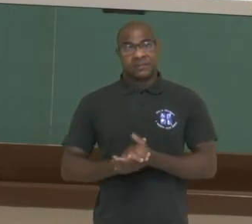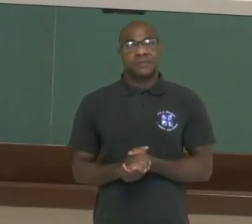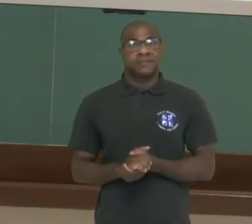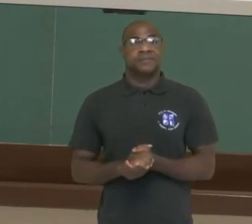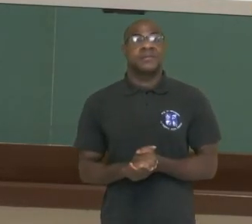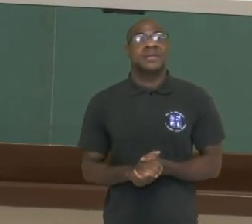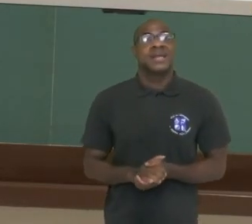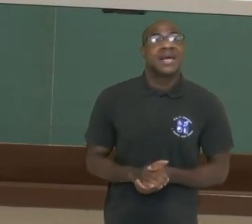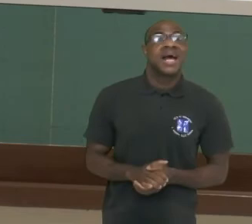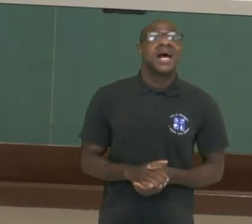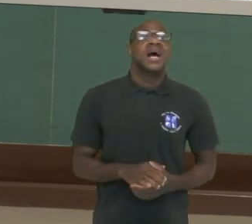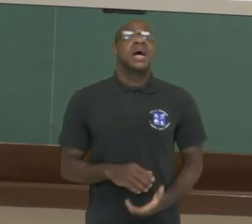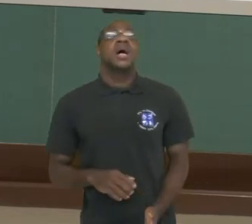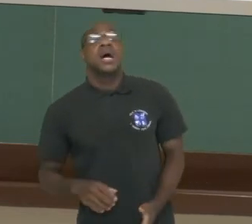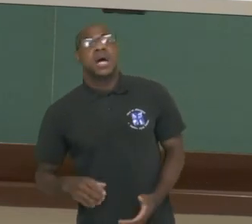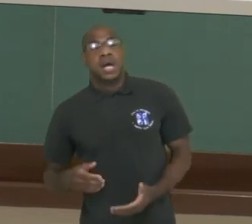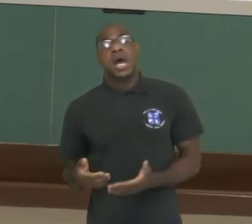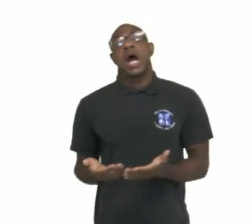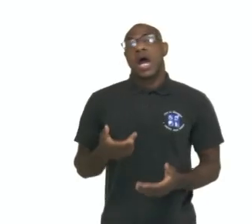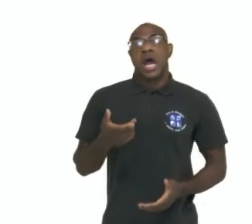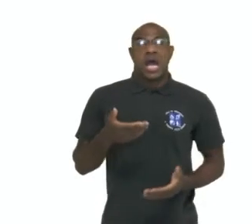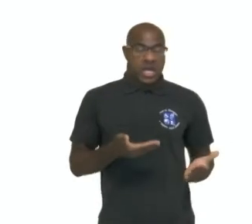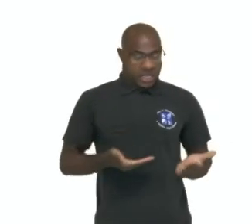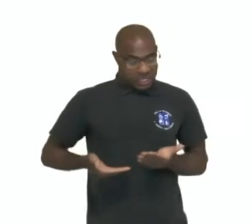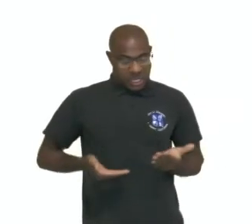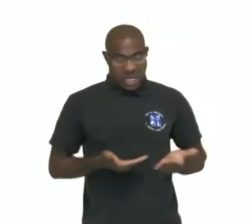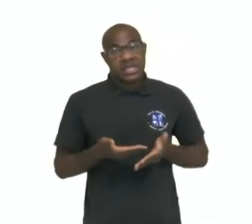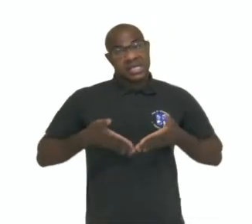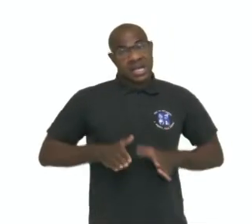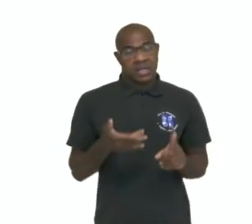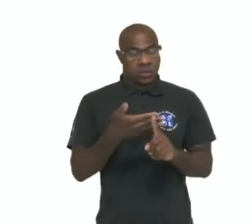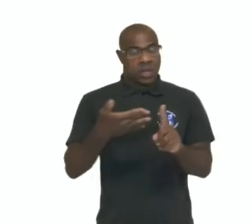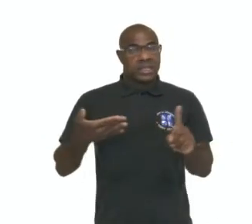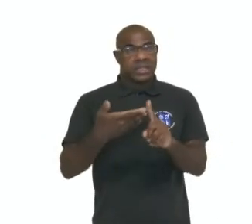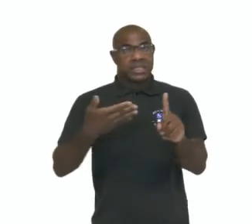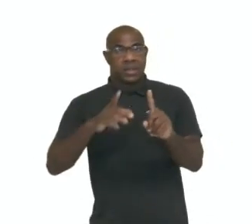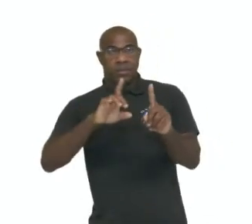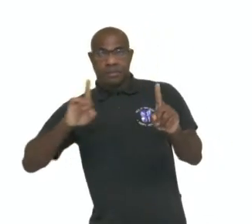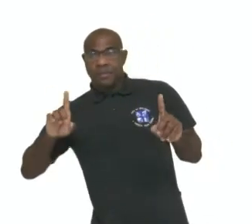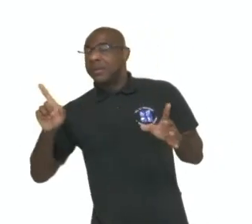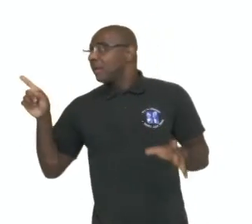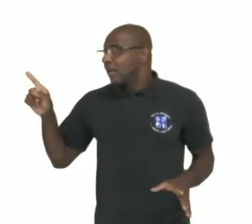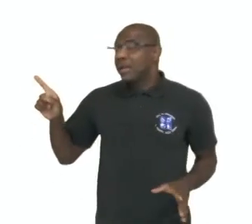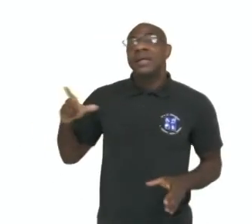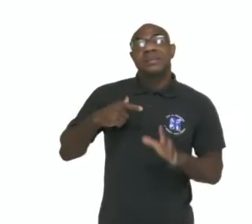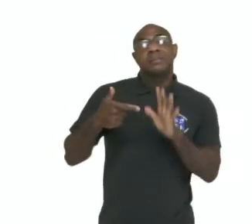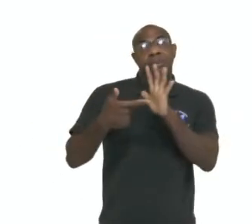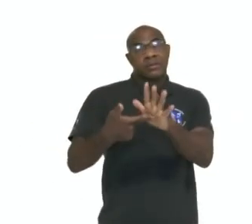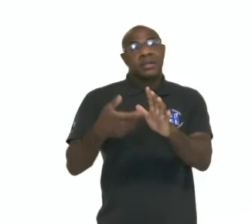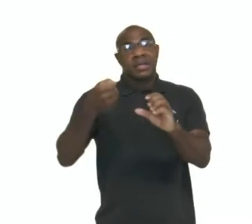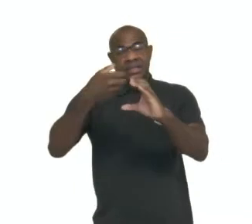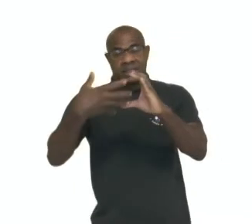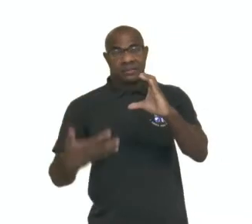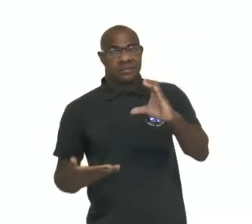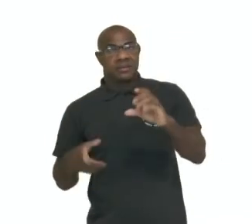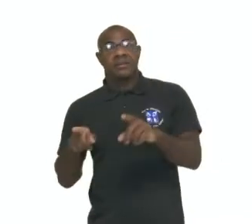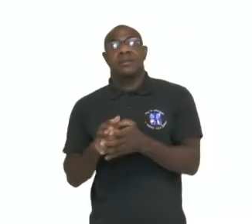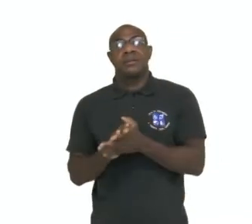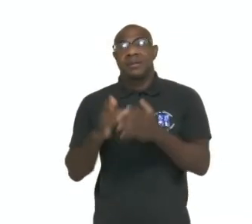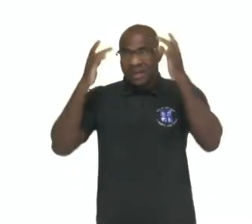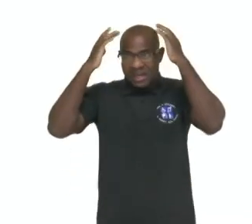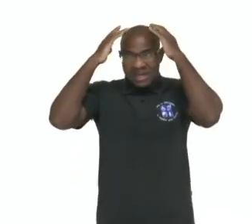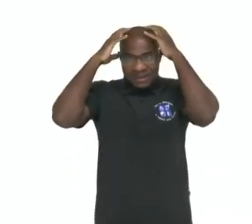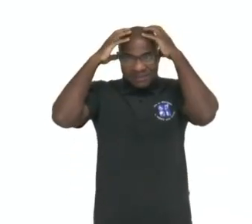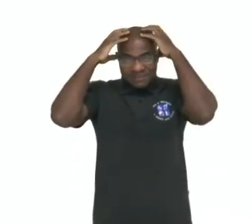Crianças que nascem com a síndrome de Edwards geralmente apresentam características como a cabeça